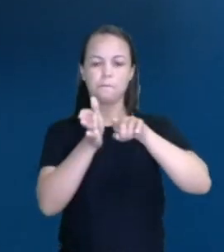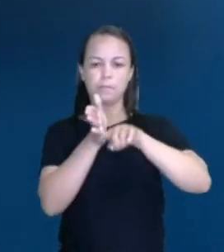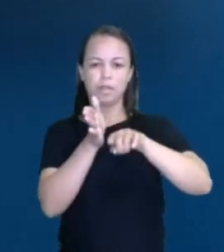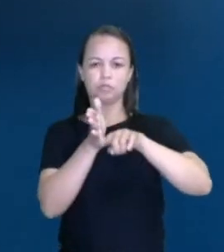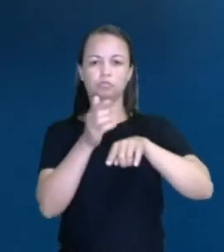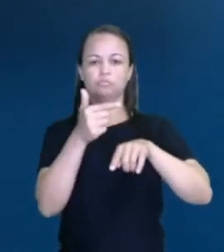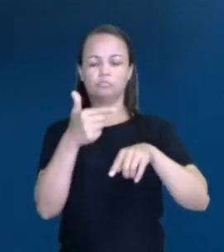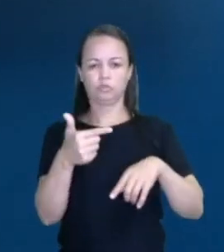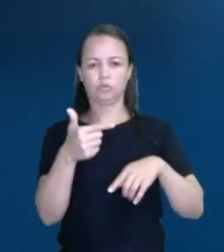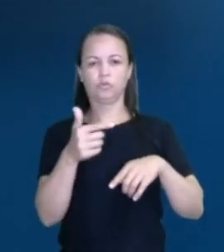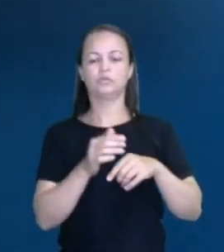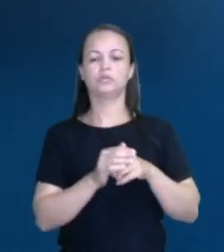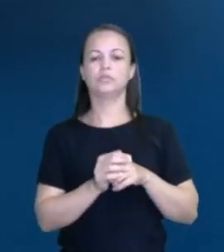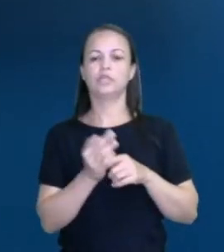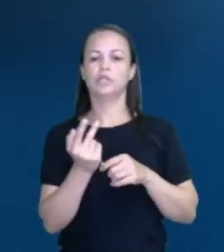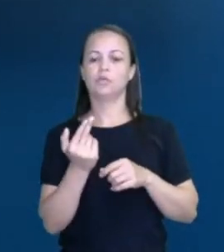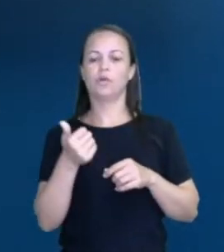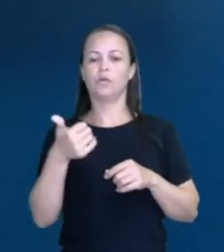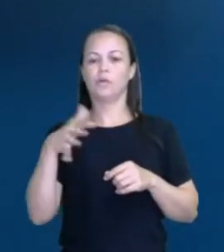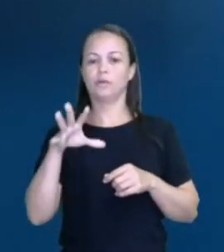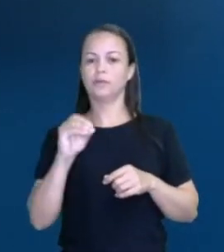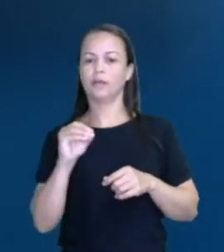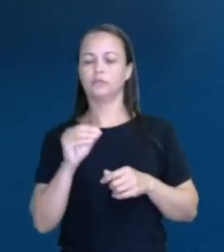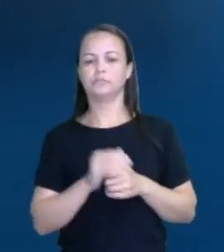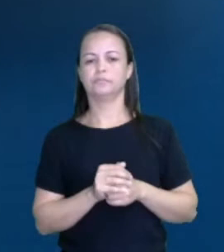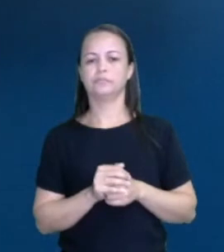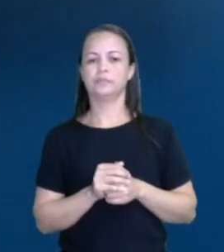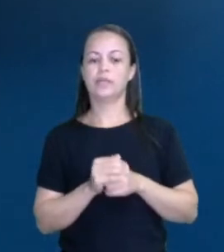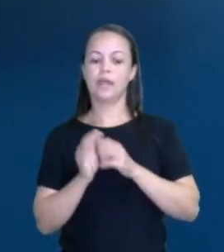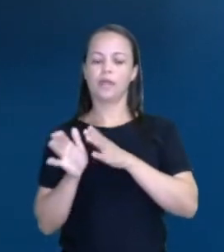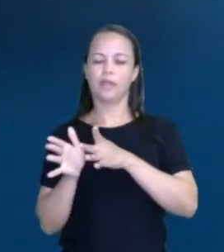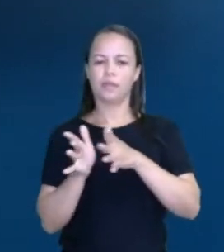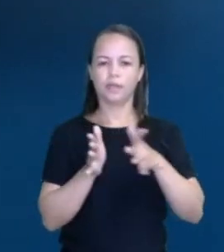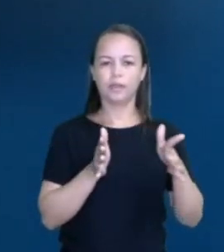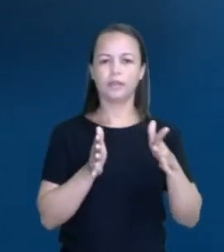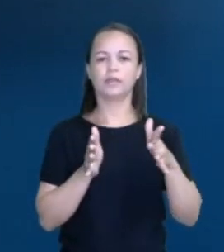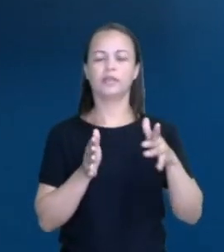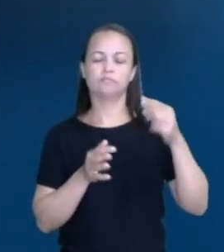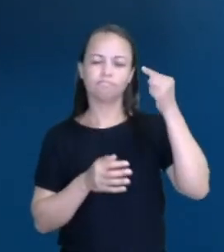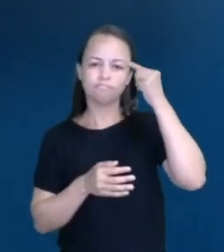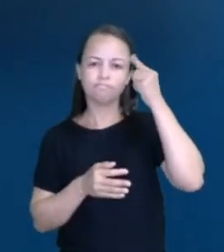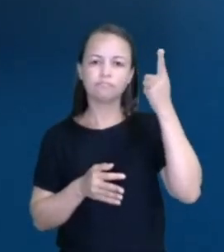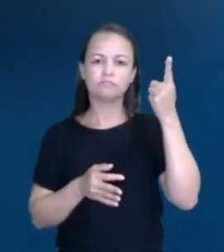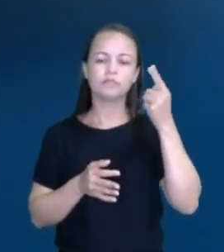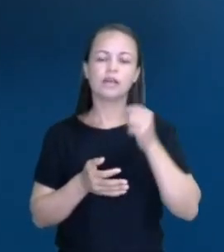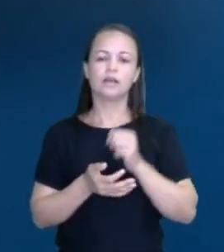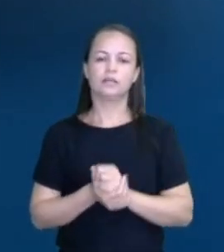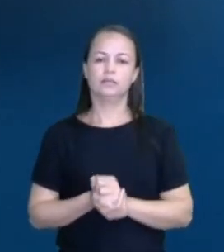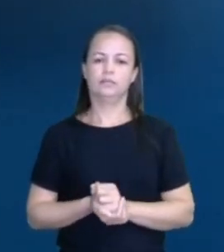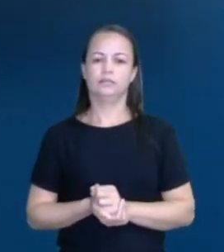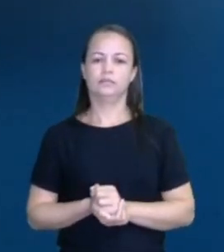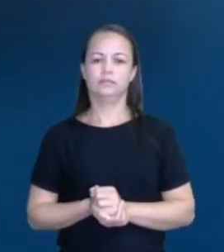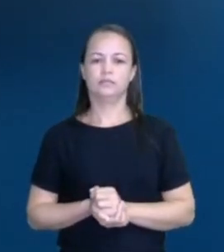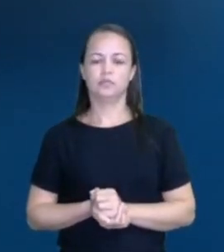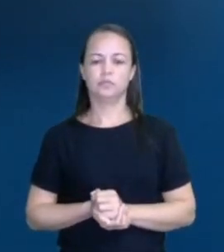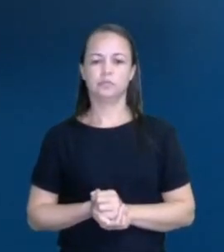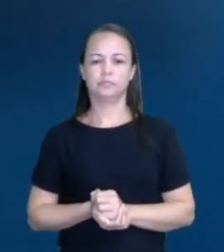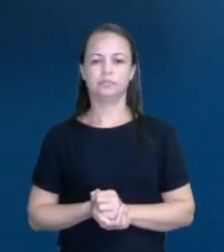menos 2 igual a 10. Seguindo a mesma ideia,